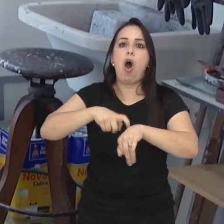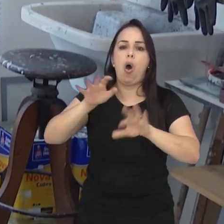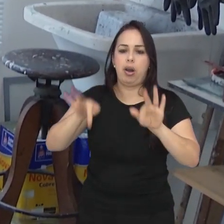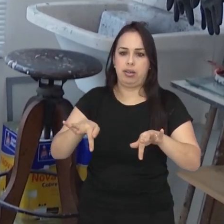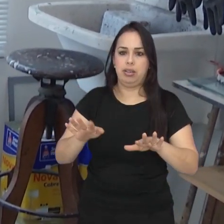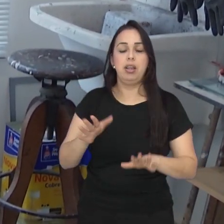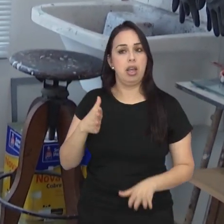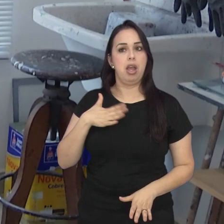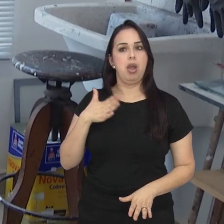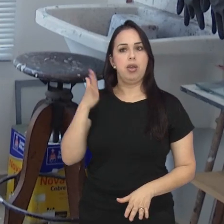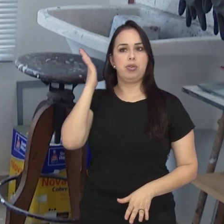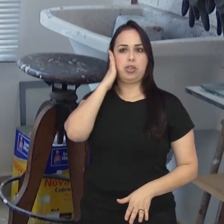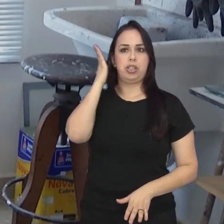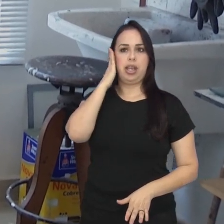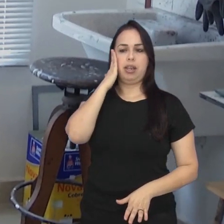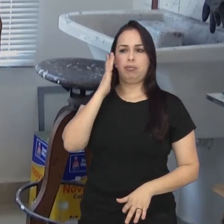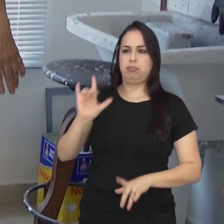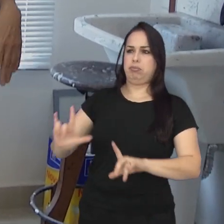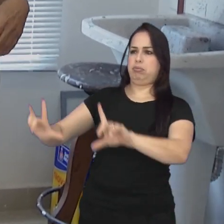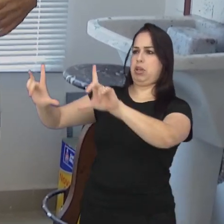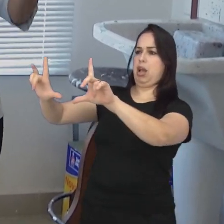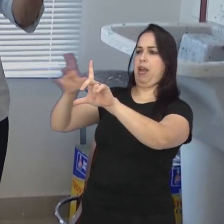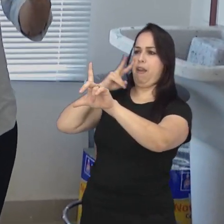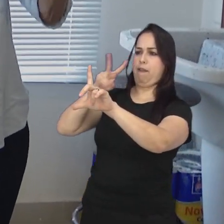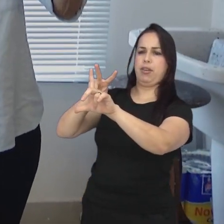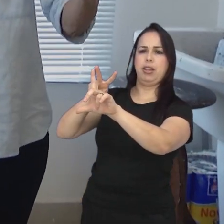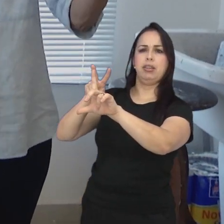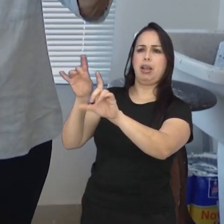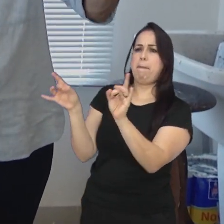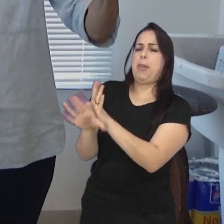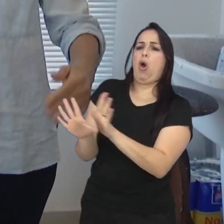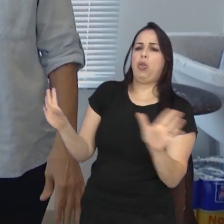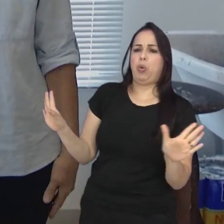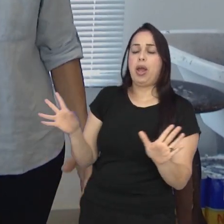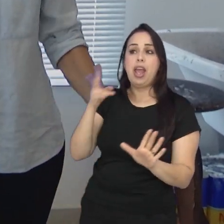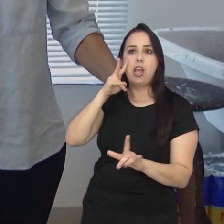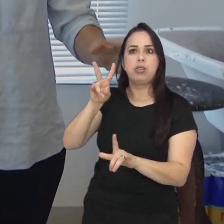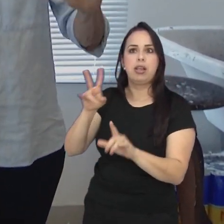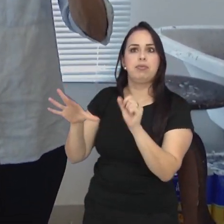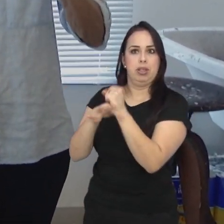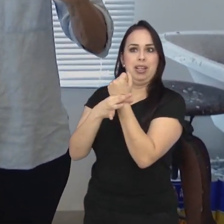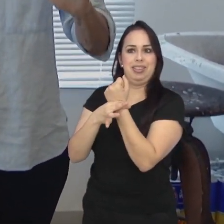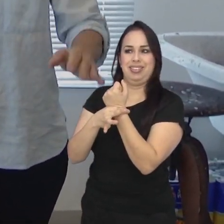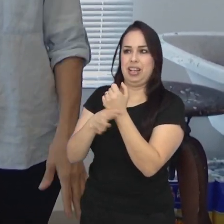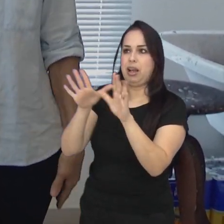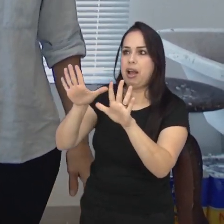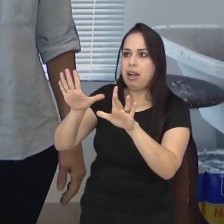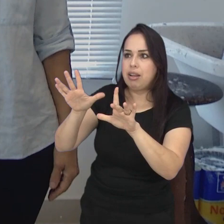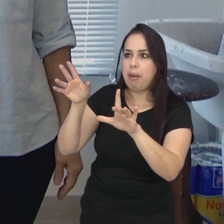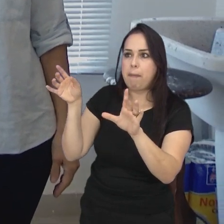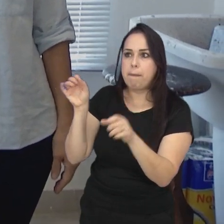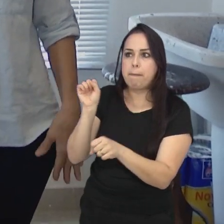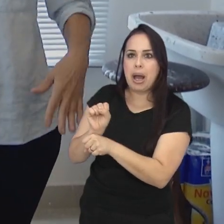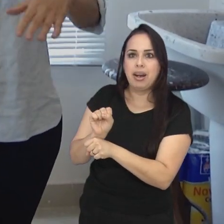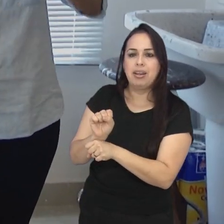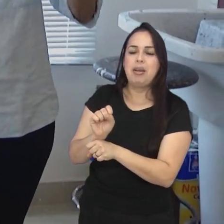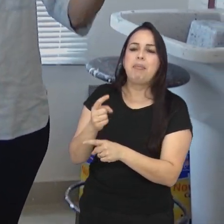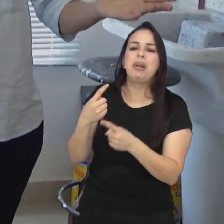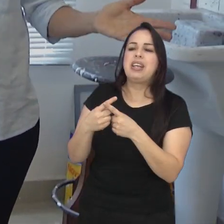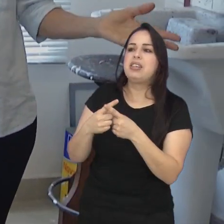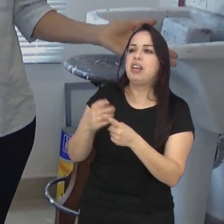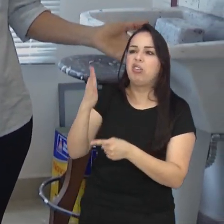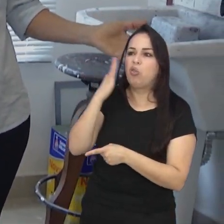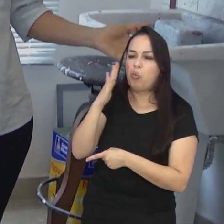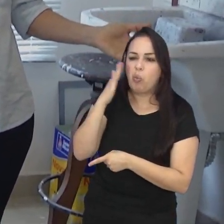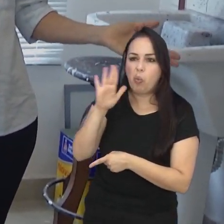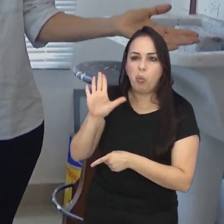Isso eu sei, com bastante segurança. Olhar uma tela e falar, não, ela tá pronta. É agora que eu paro. Porque senão você